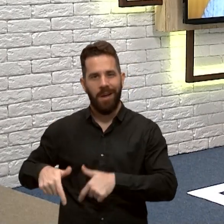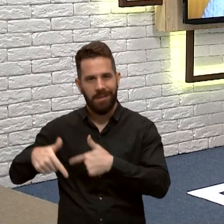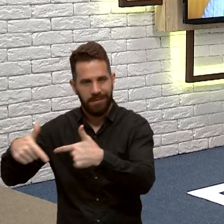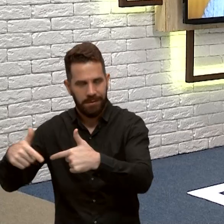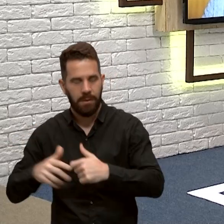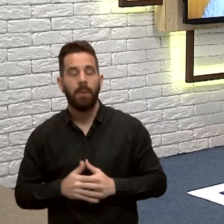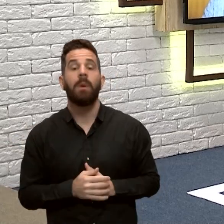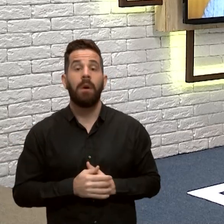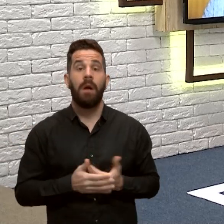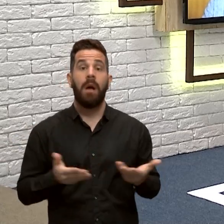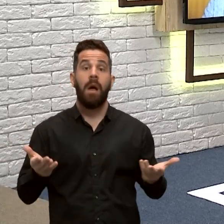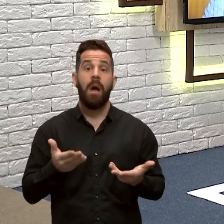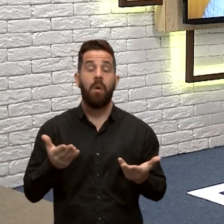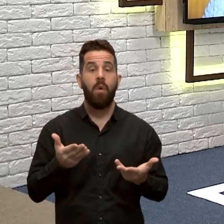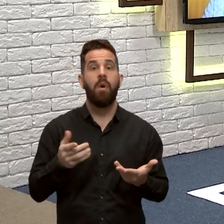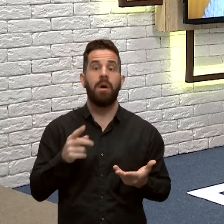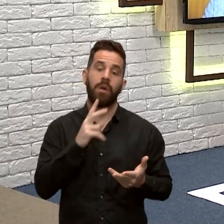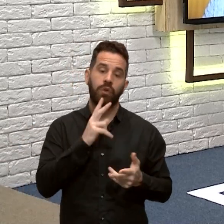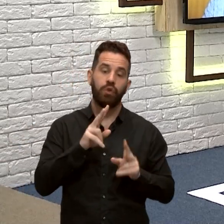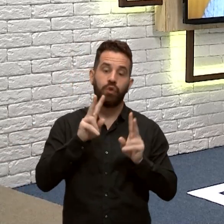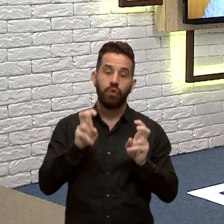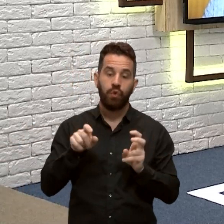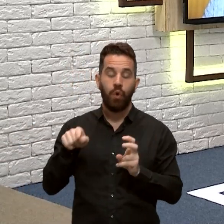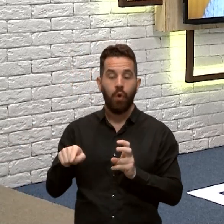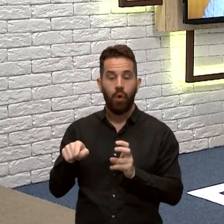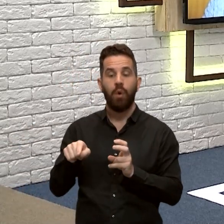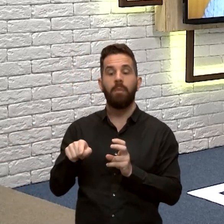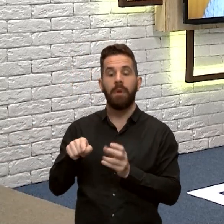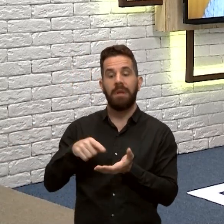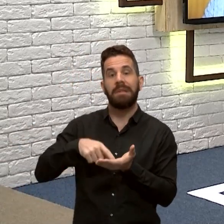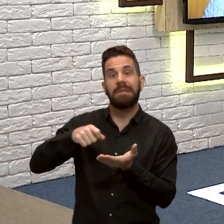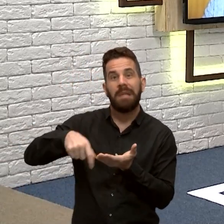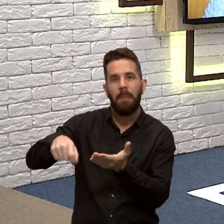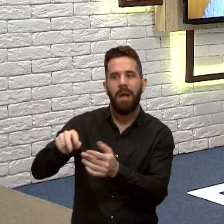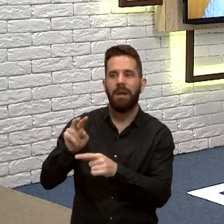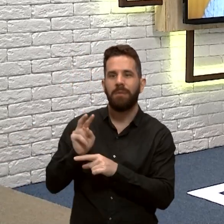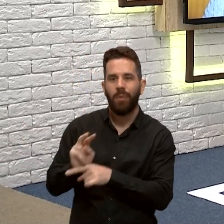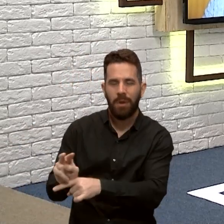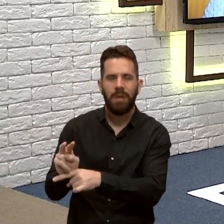pouco mais sobre o semente de proteção, né? Eduardo, como que